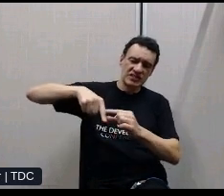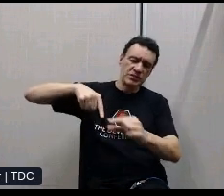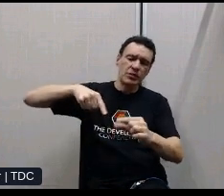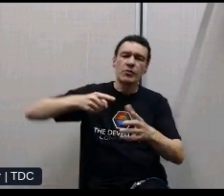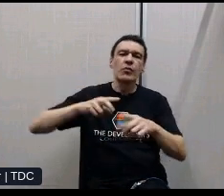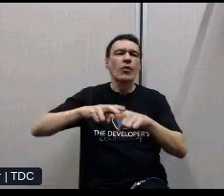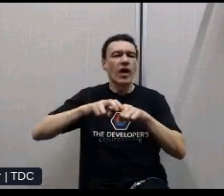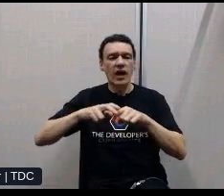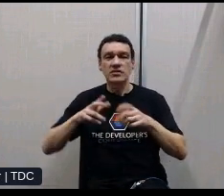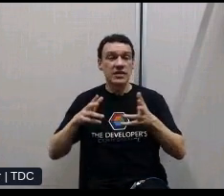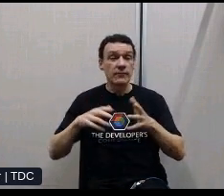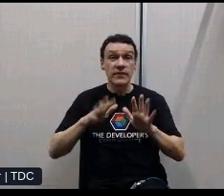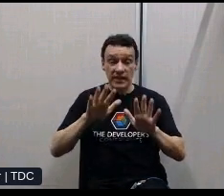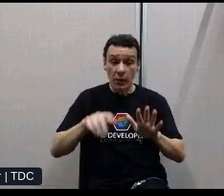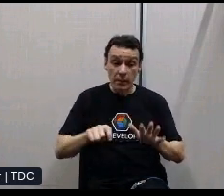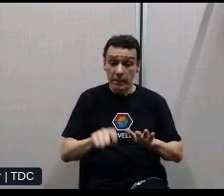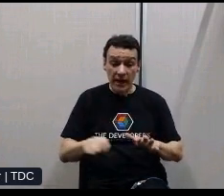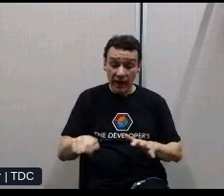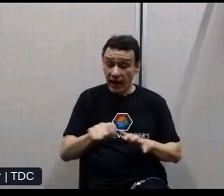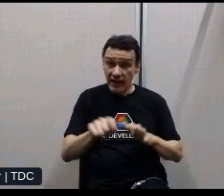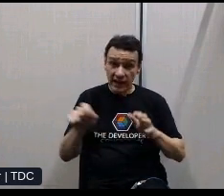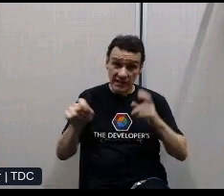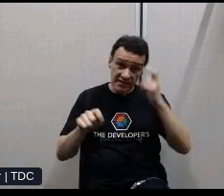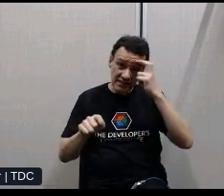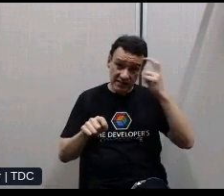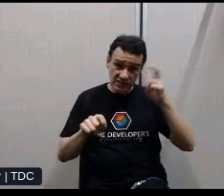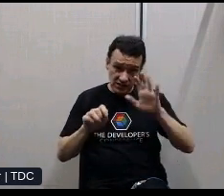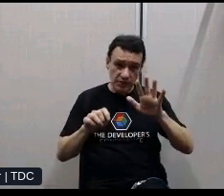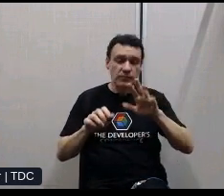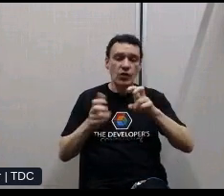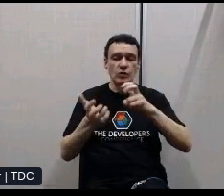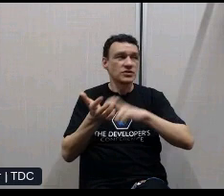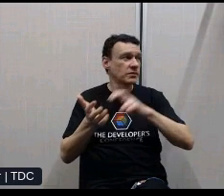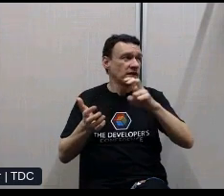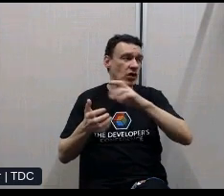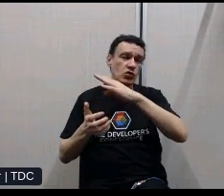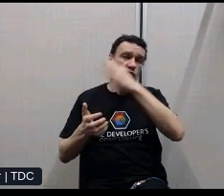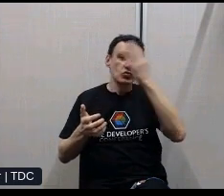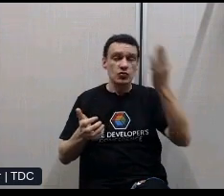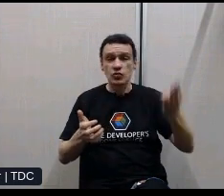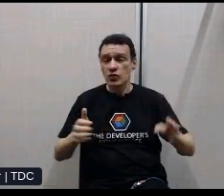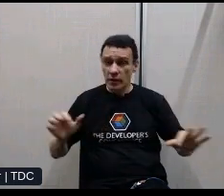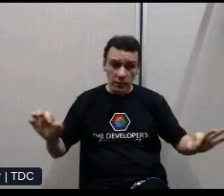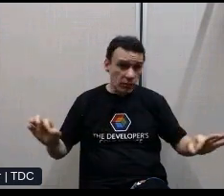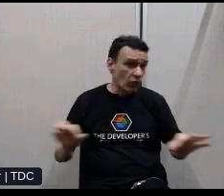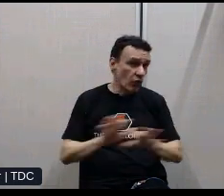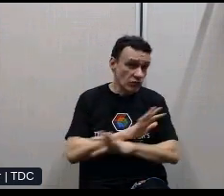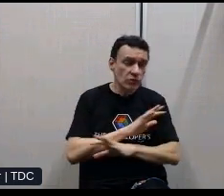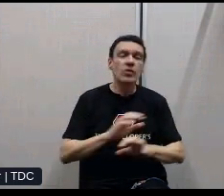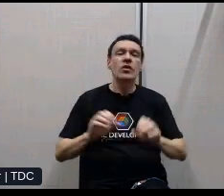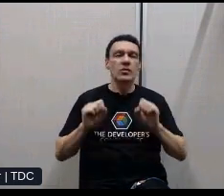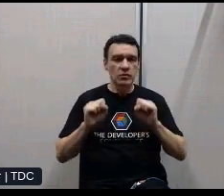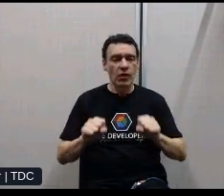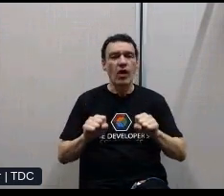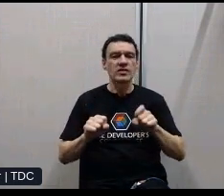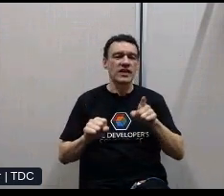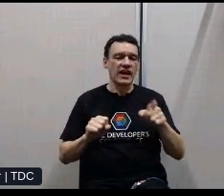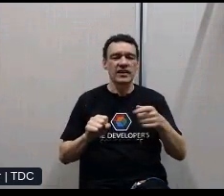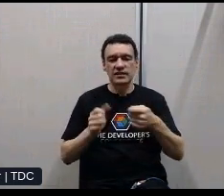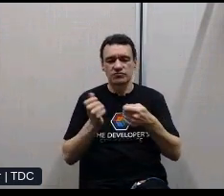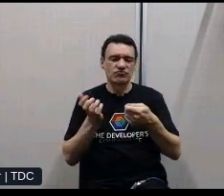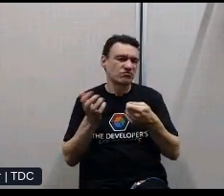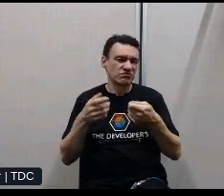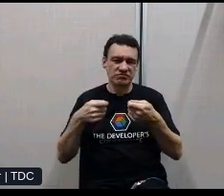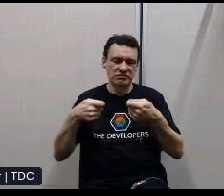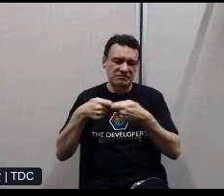essa bengala inteligente, no final do dia, ela também pode estar conectada através de Bluetooth ou algum